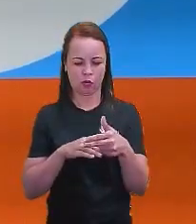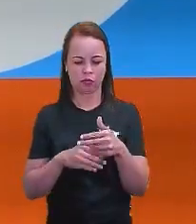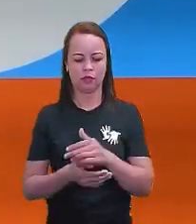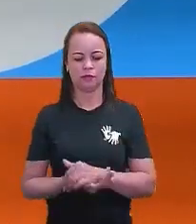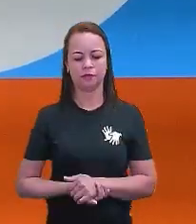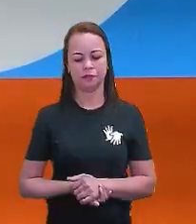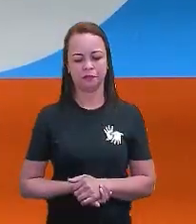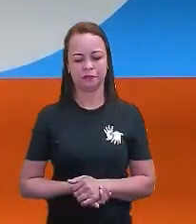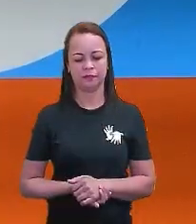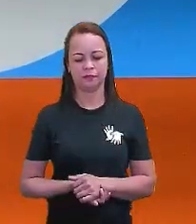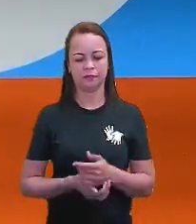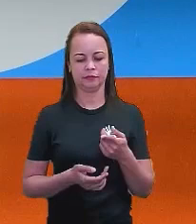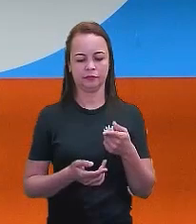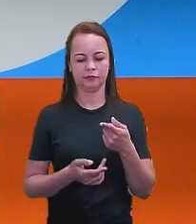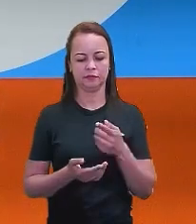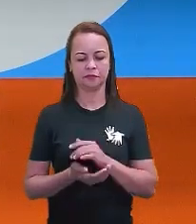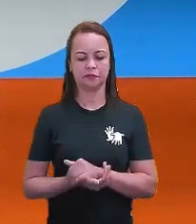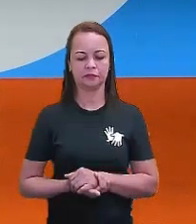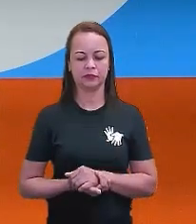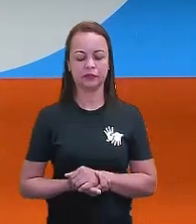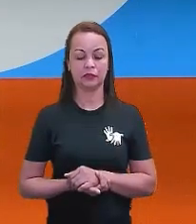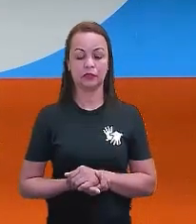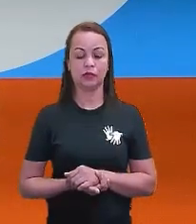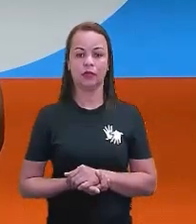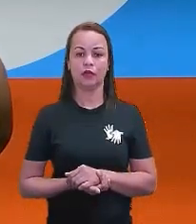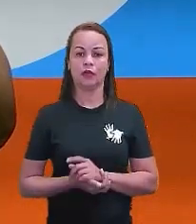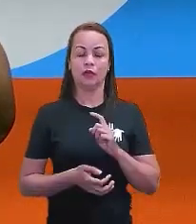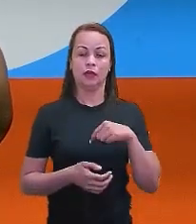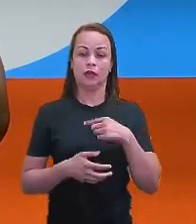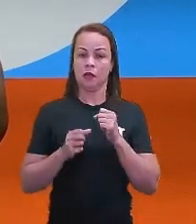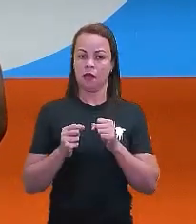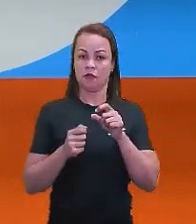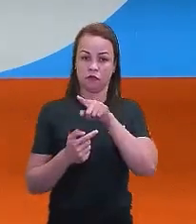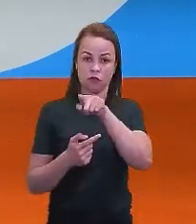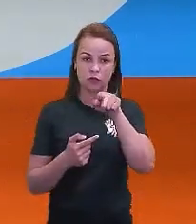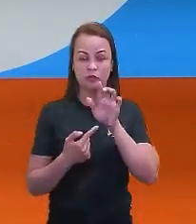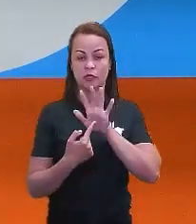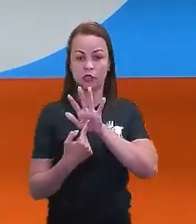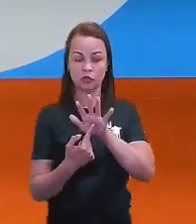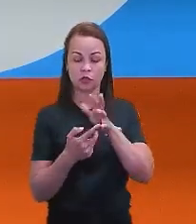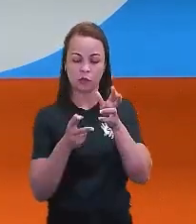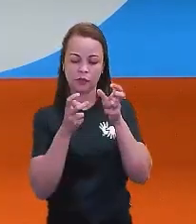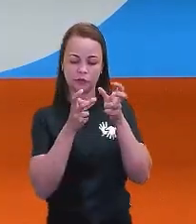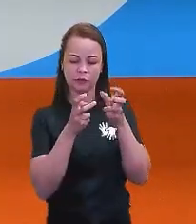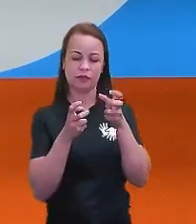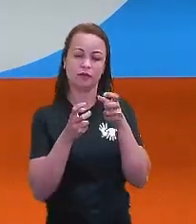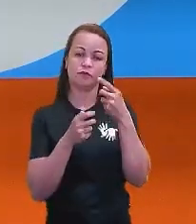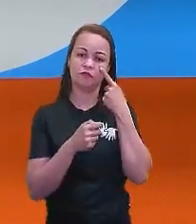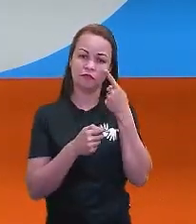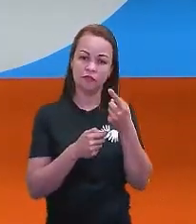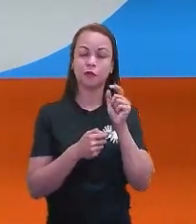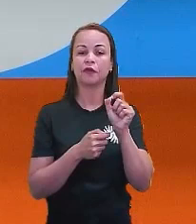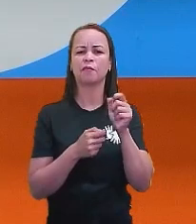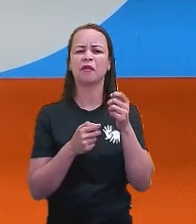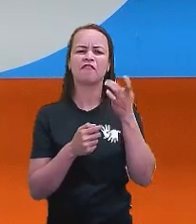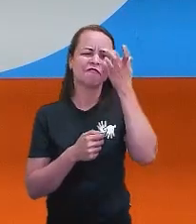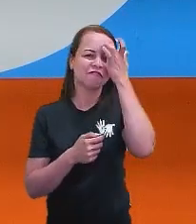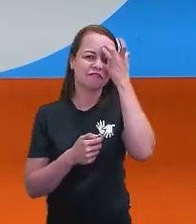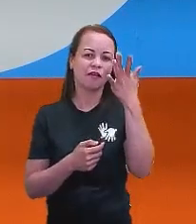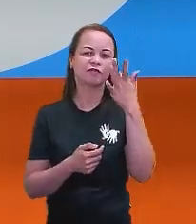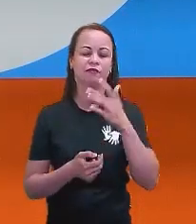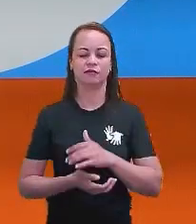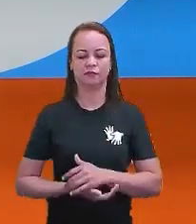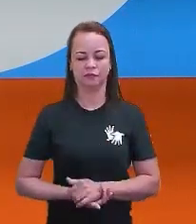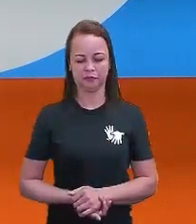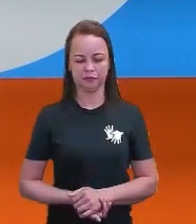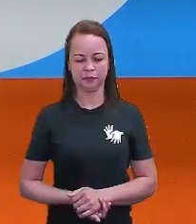Trouxe essa pra fazer junto com vocês. Pra que a gente possa, pra que vocês vejam que é muito fácil. Então, vamos